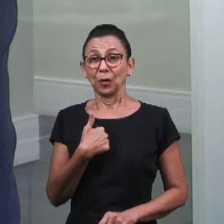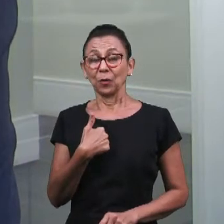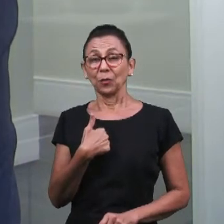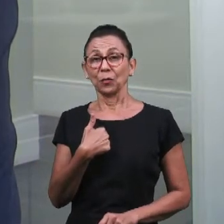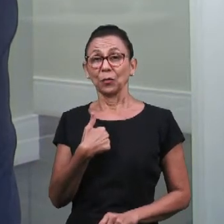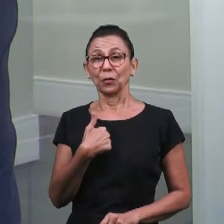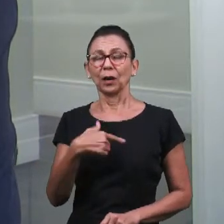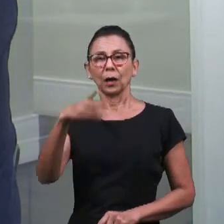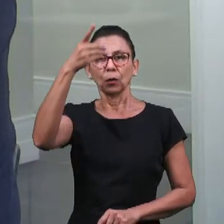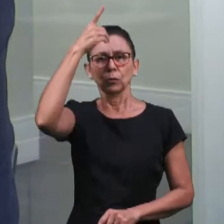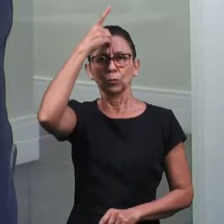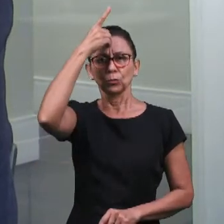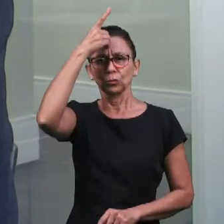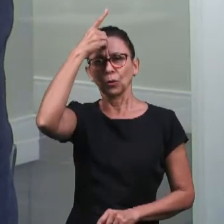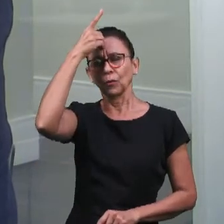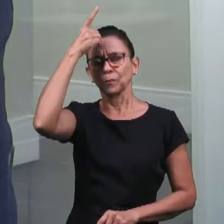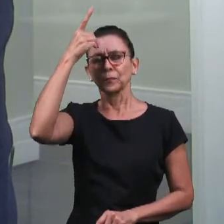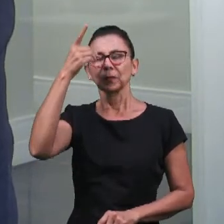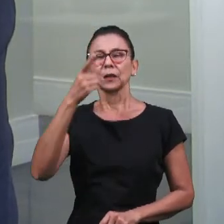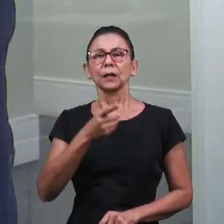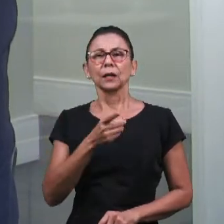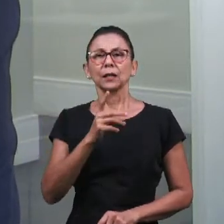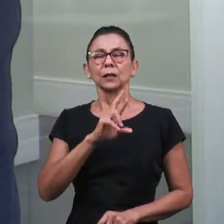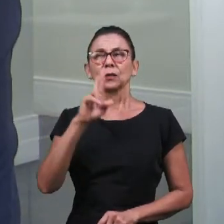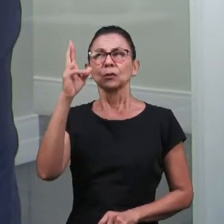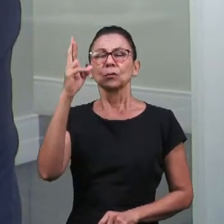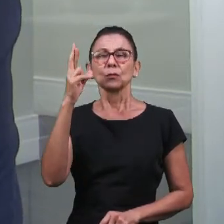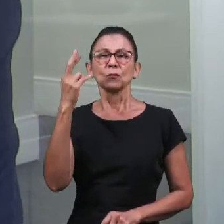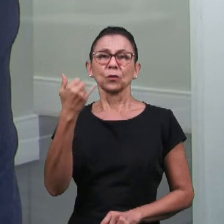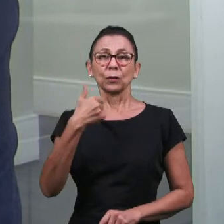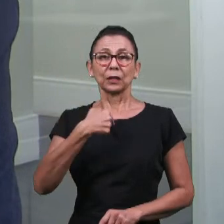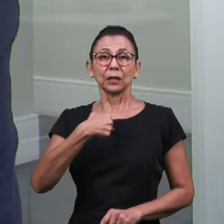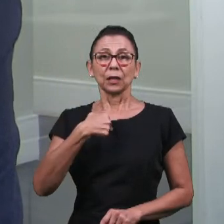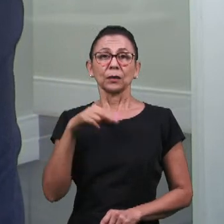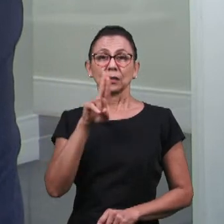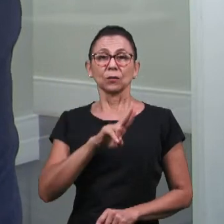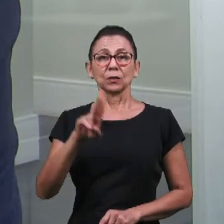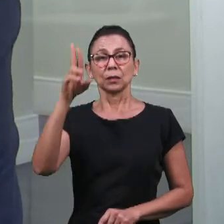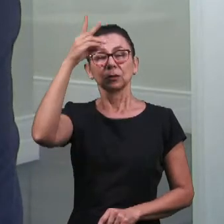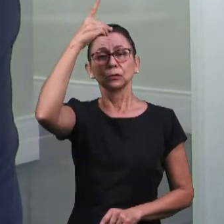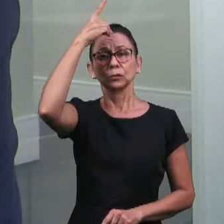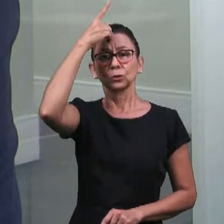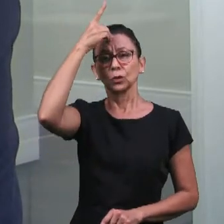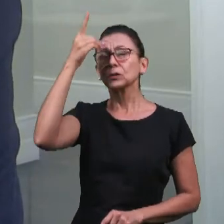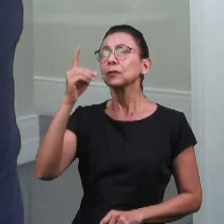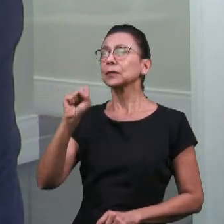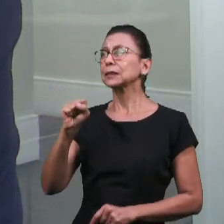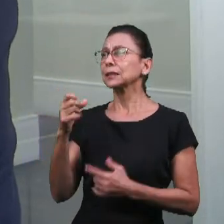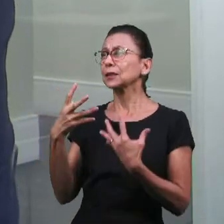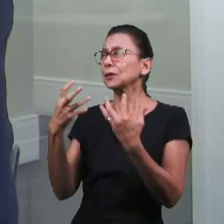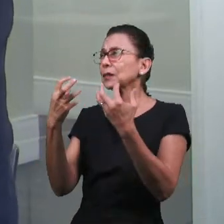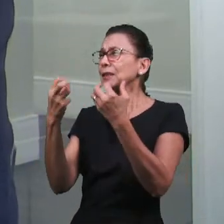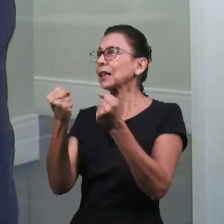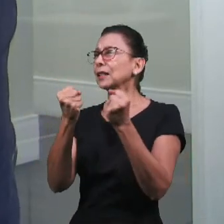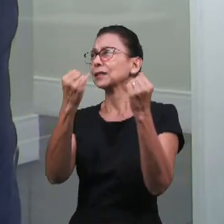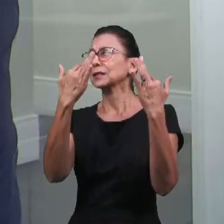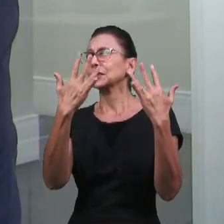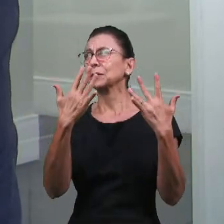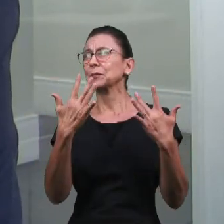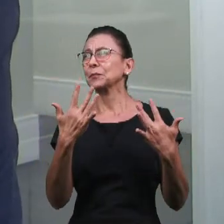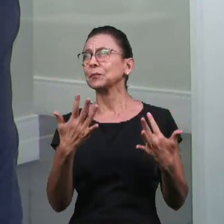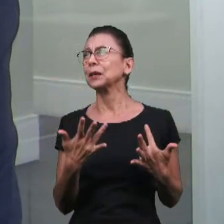e orei e disse: Senhor, eu quero esta bênção. Aleluia. Né? E naquele momento o calor do Espírito